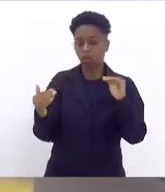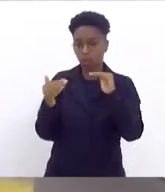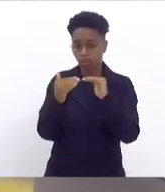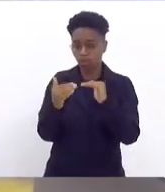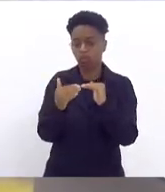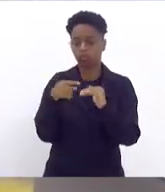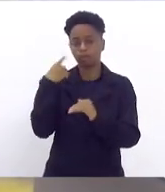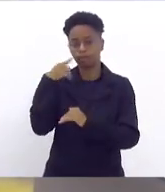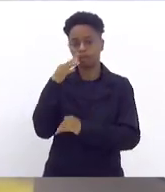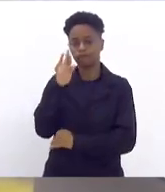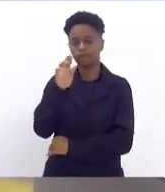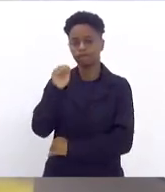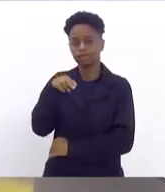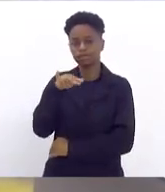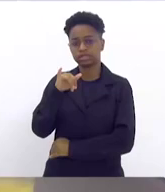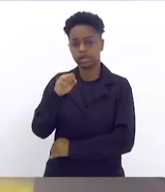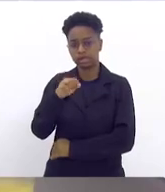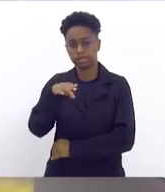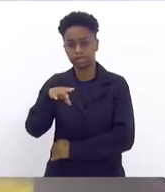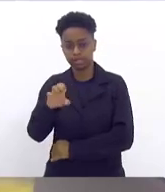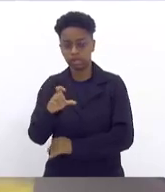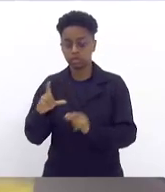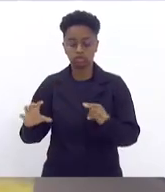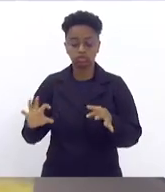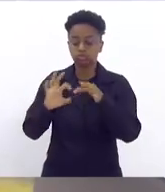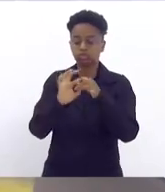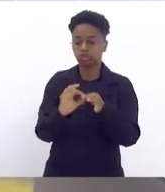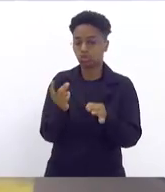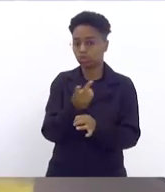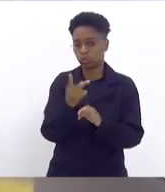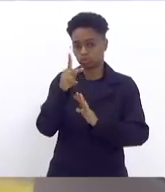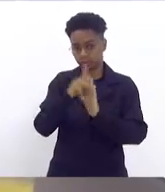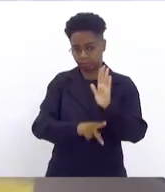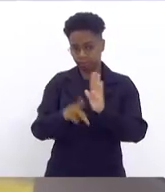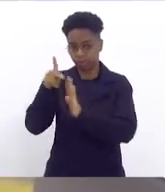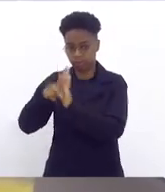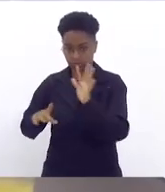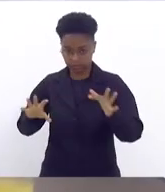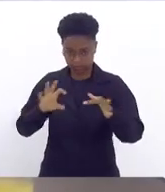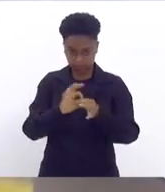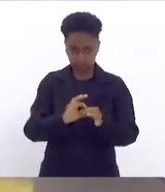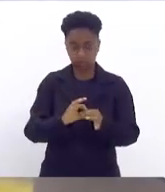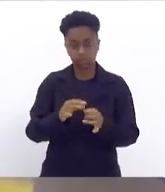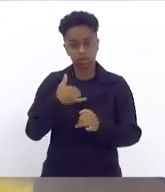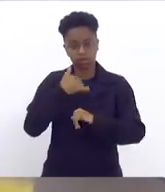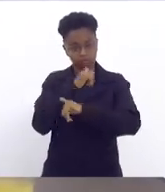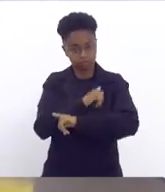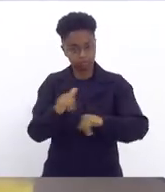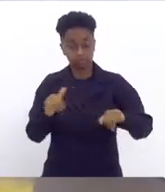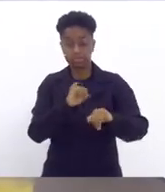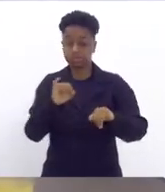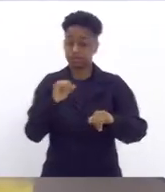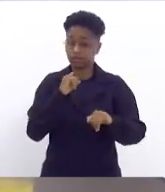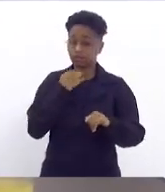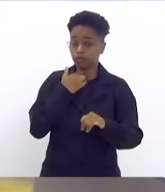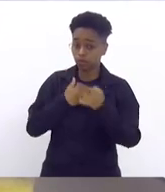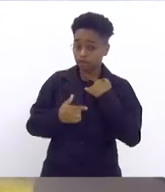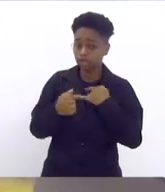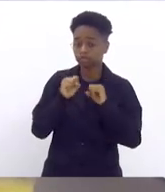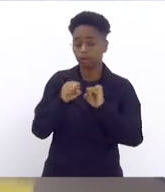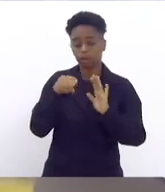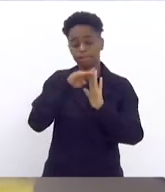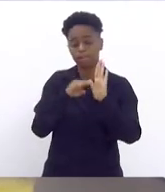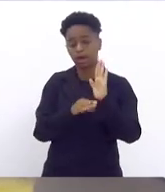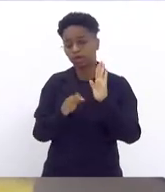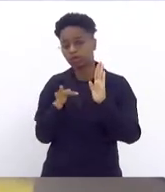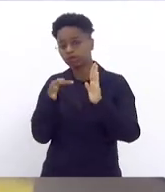Mota, fundindo os dois projetos. Então, dizendo que já, Vossa Excelência já pode, se assim desejar, incluir na próxima pauta,